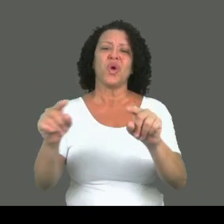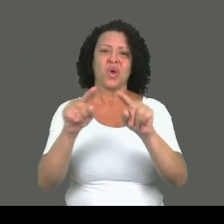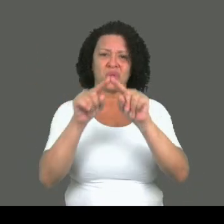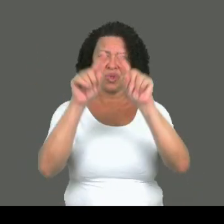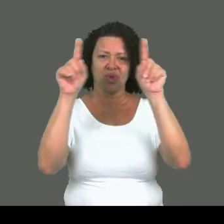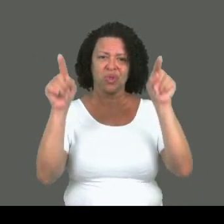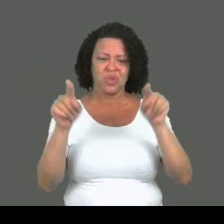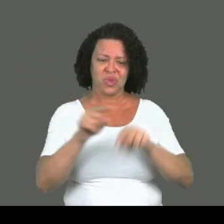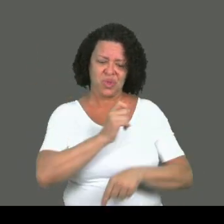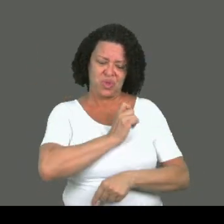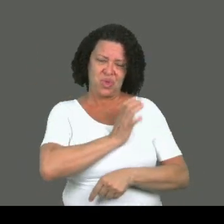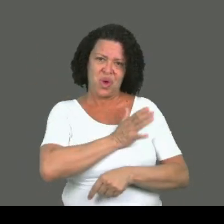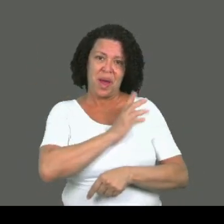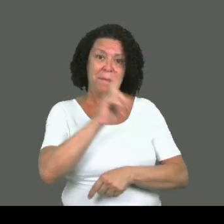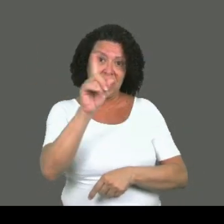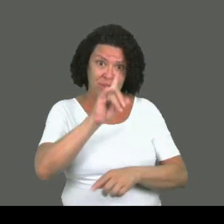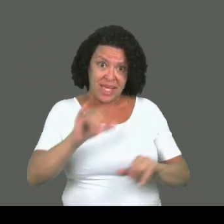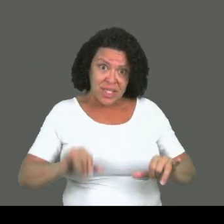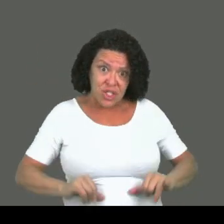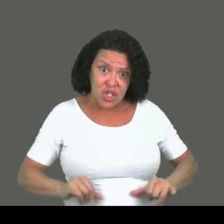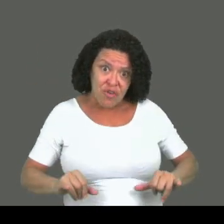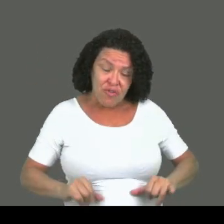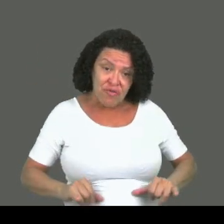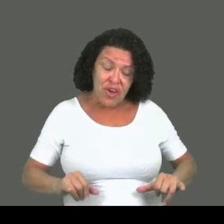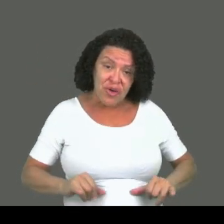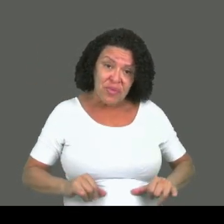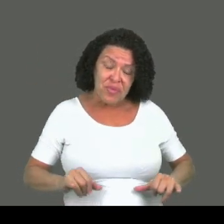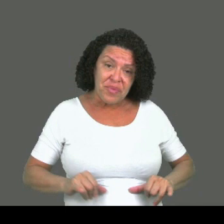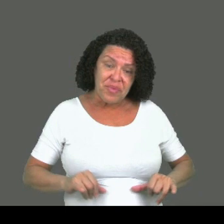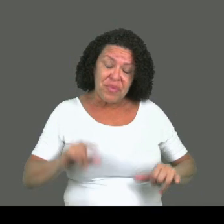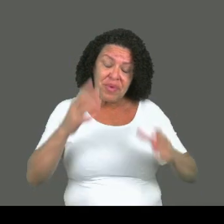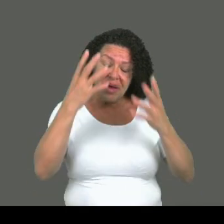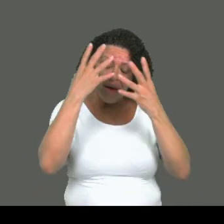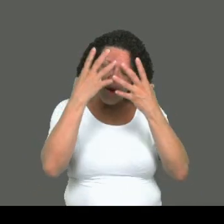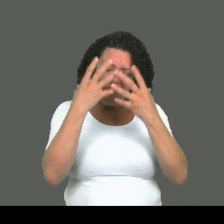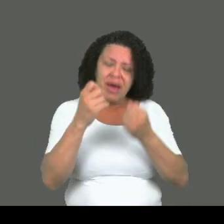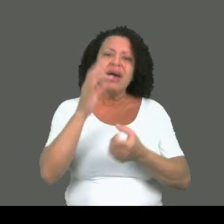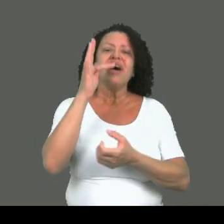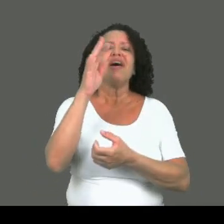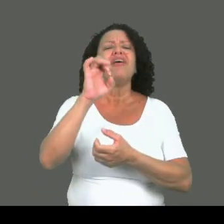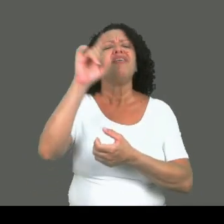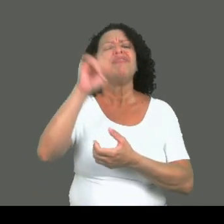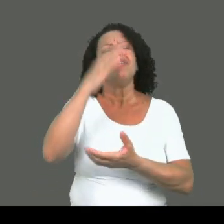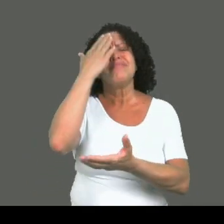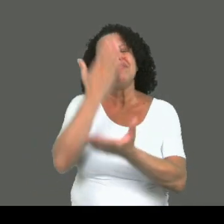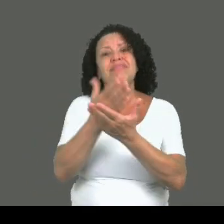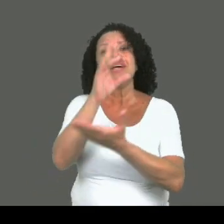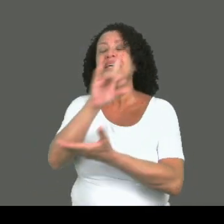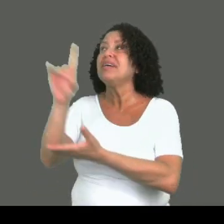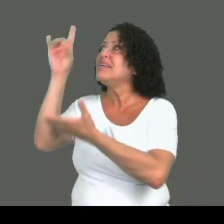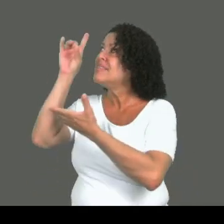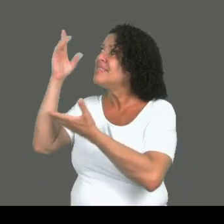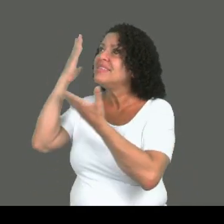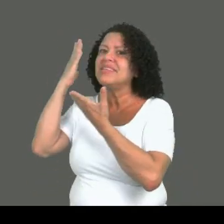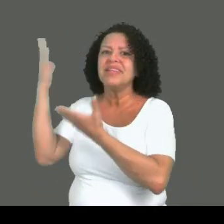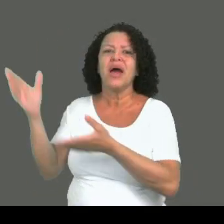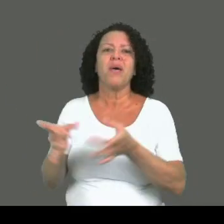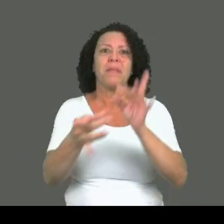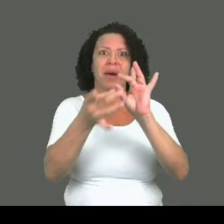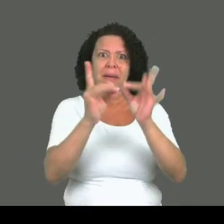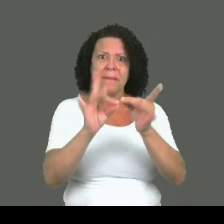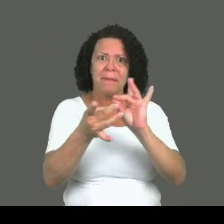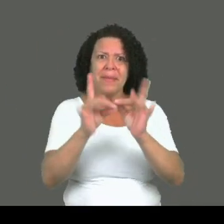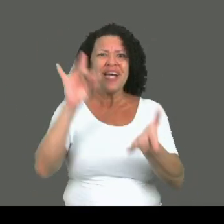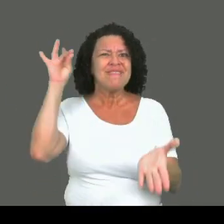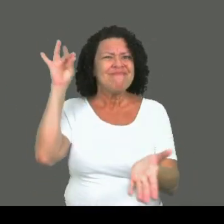não tem sofrimento que aguente uma mensagem de fé em Deus, de confiança em Deus. Uma prece firmada